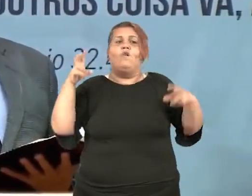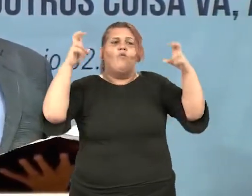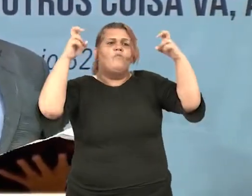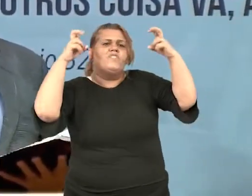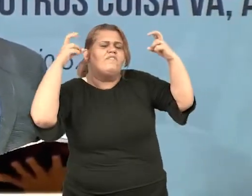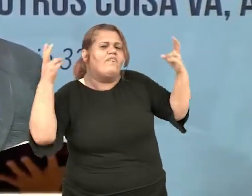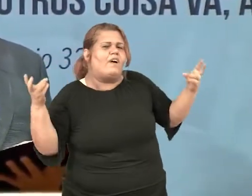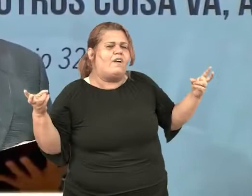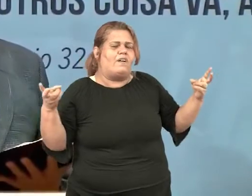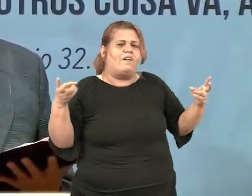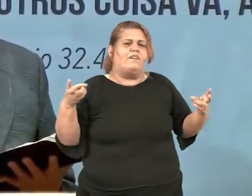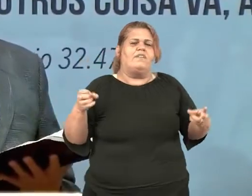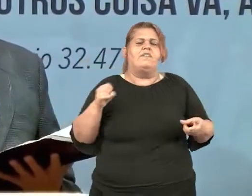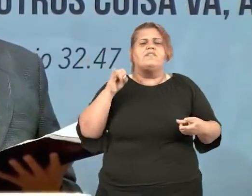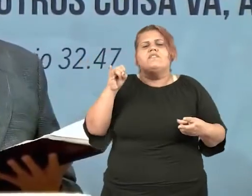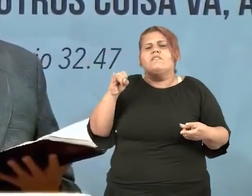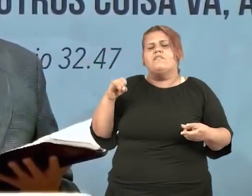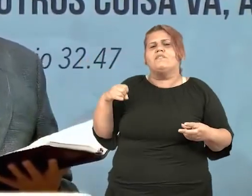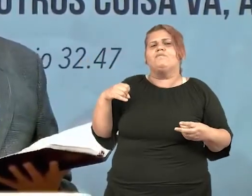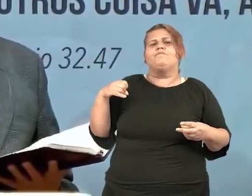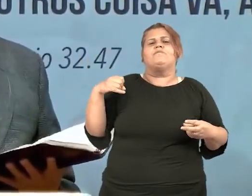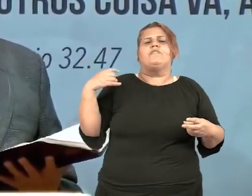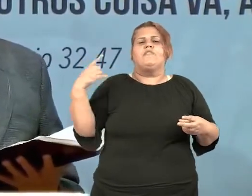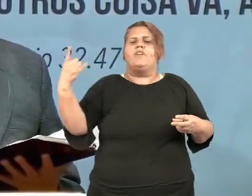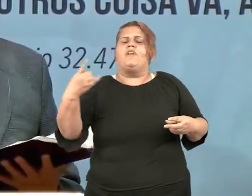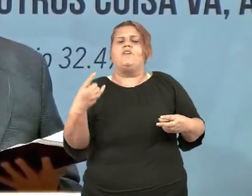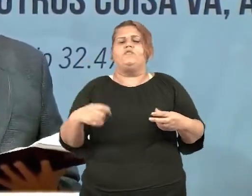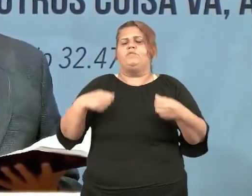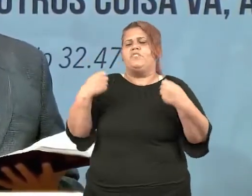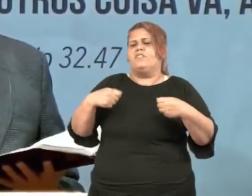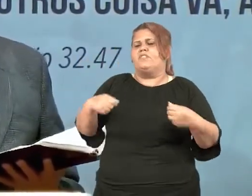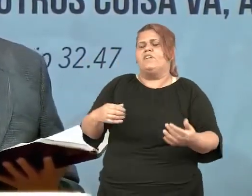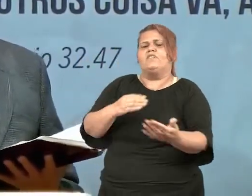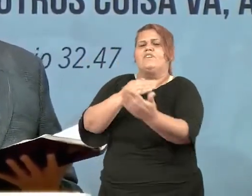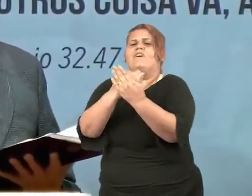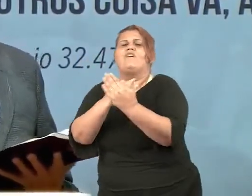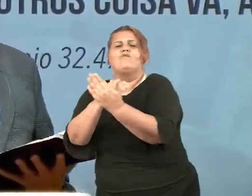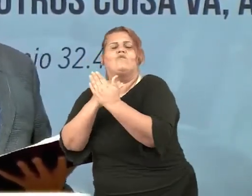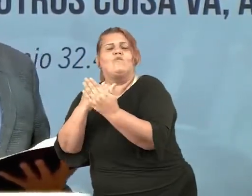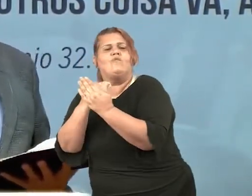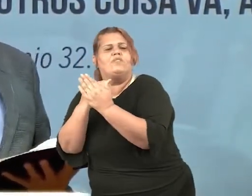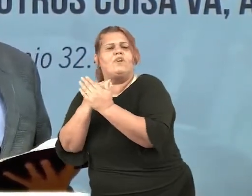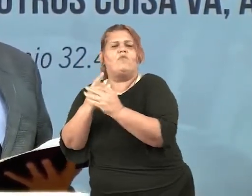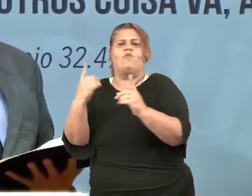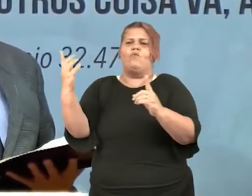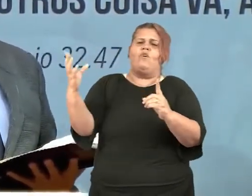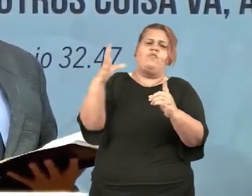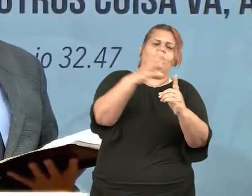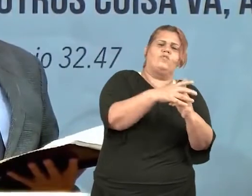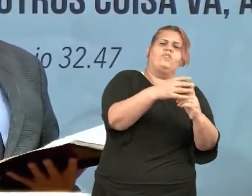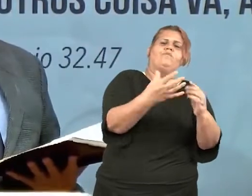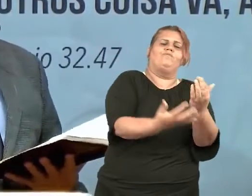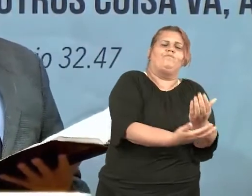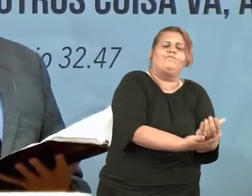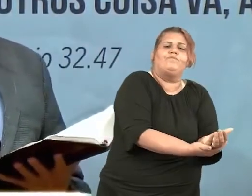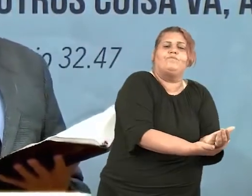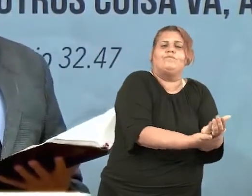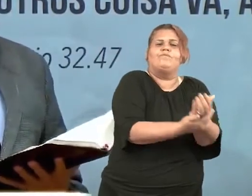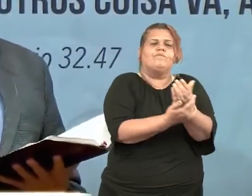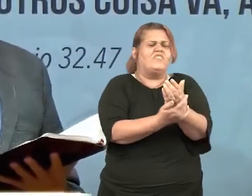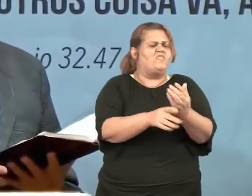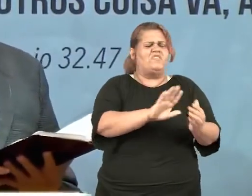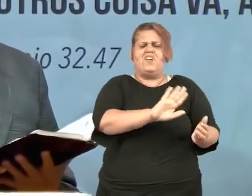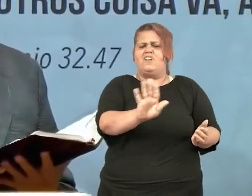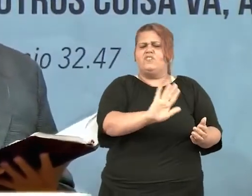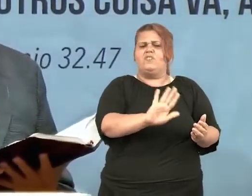E se alguém chegar precisando de socorro, de ajuda, de uma mão estendida, não